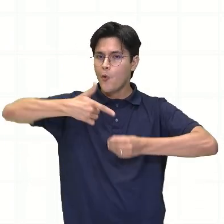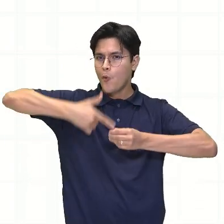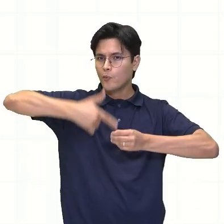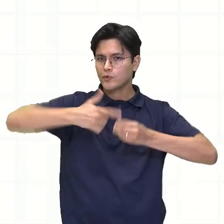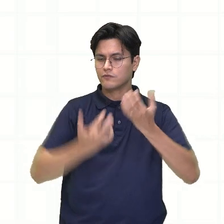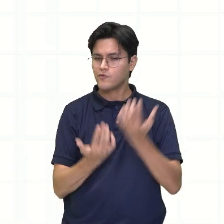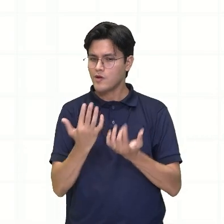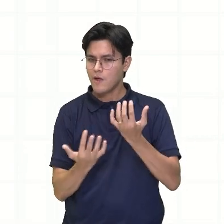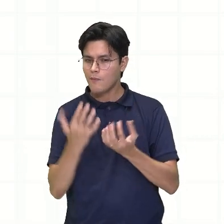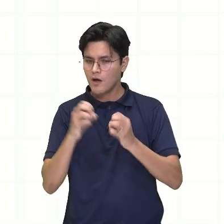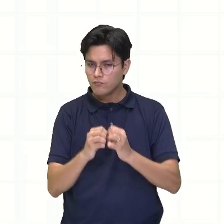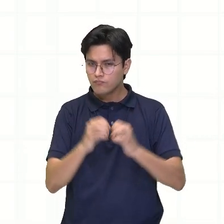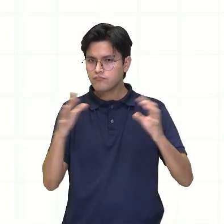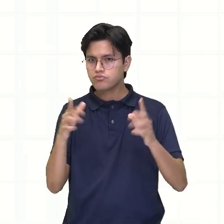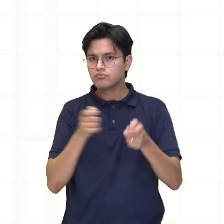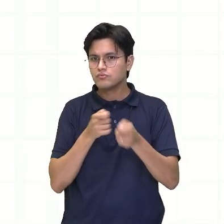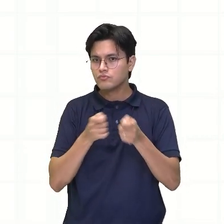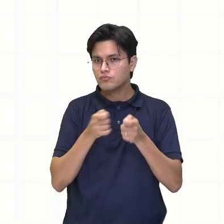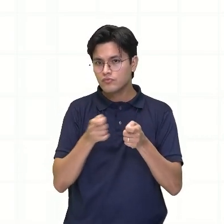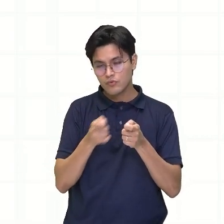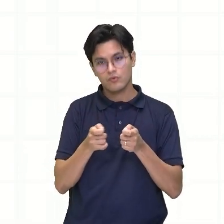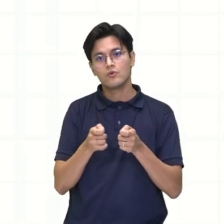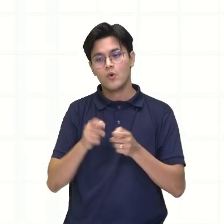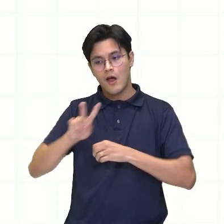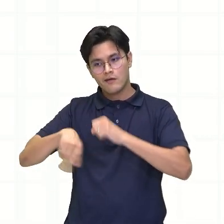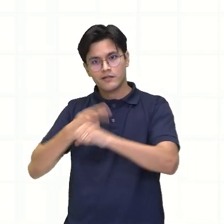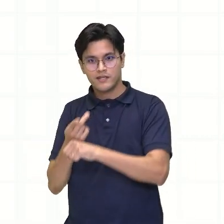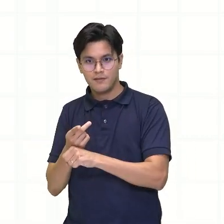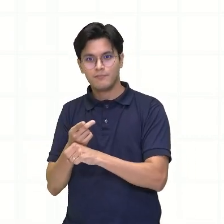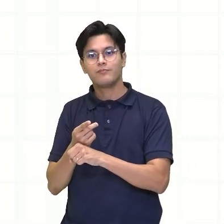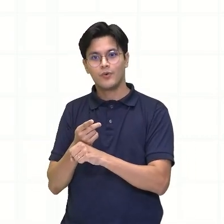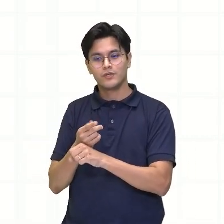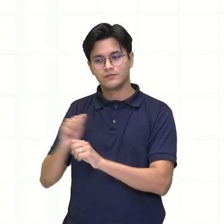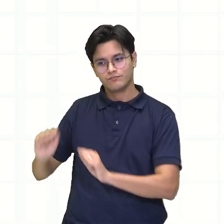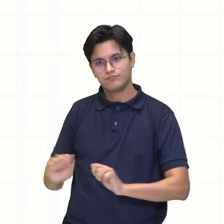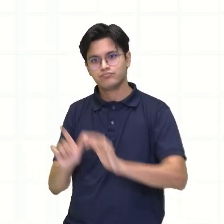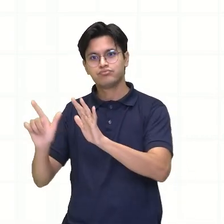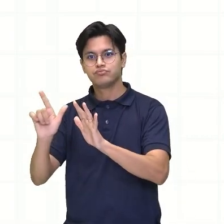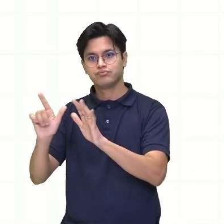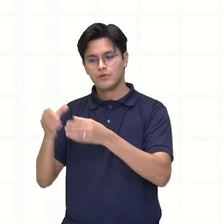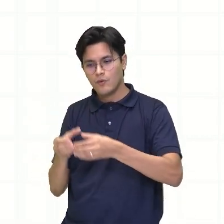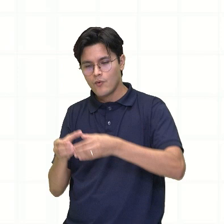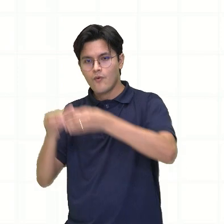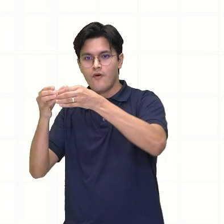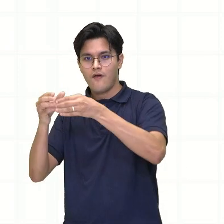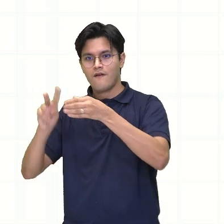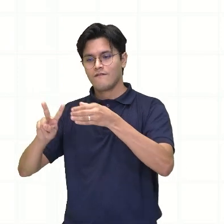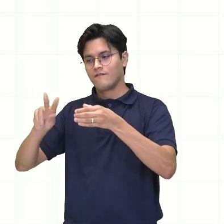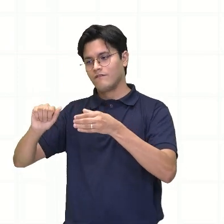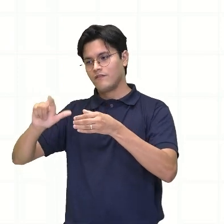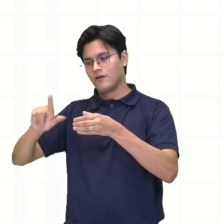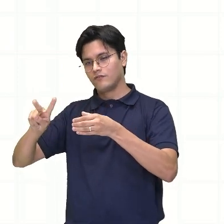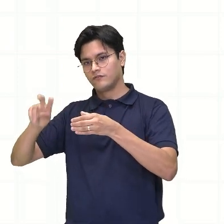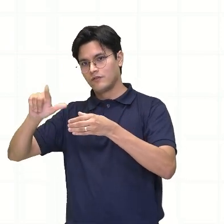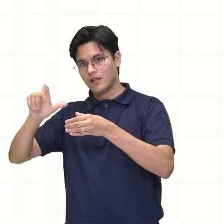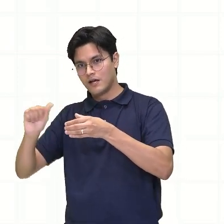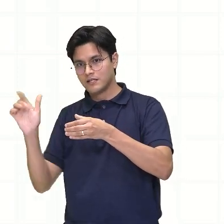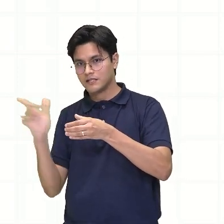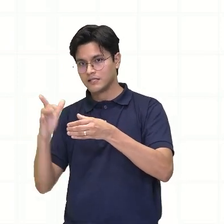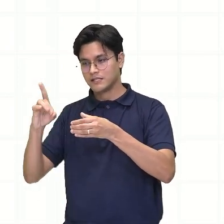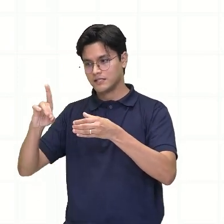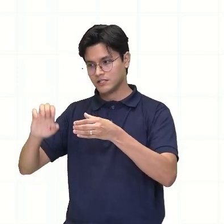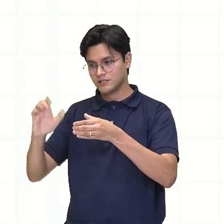esses gases resultantes vão sair aqui pela válvula de escape, né? E aí geralmente vai sair